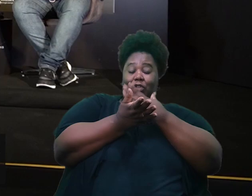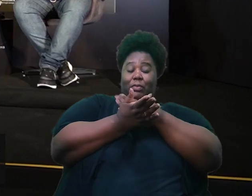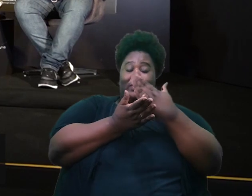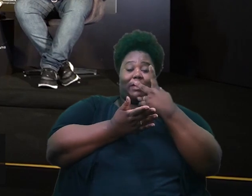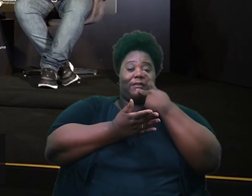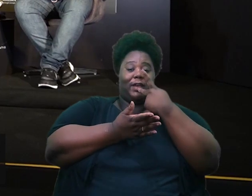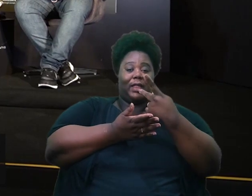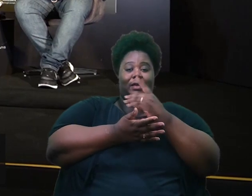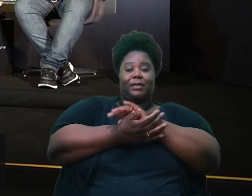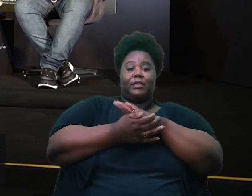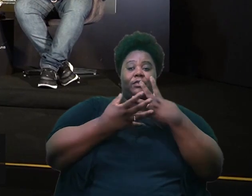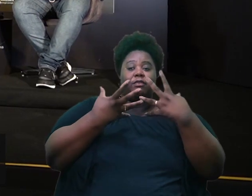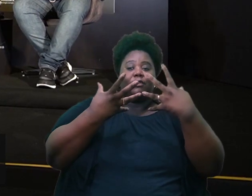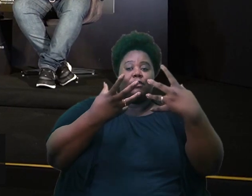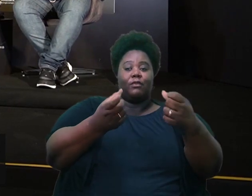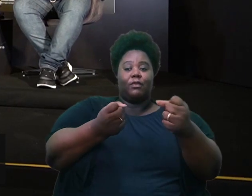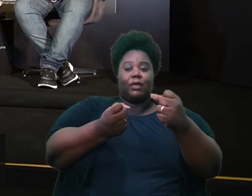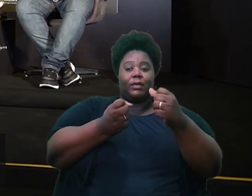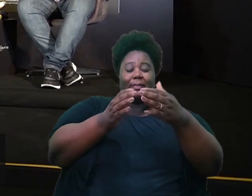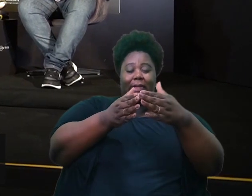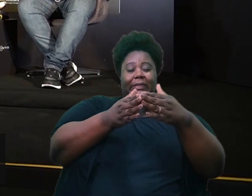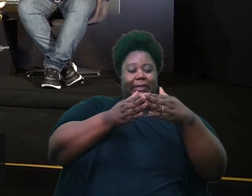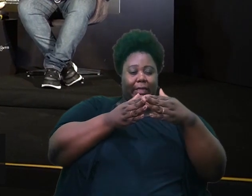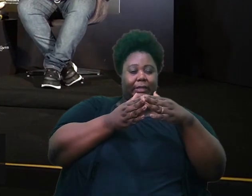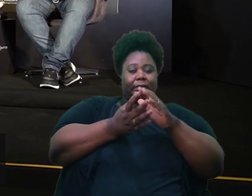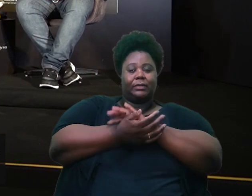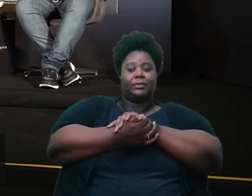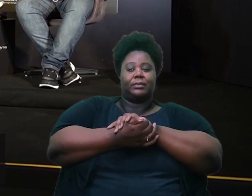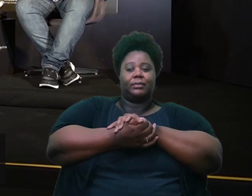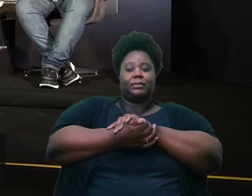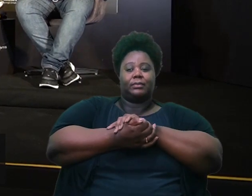falar, vamos pedir licença?